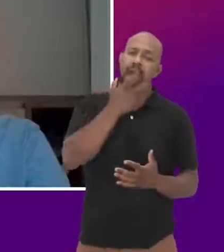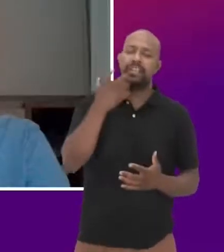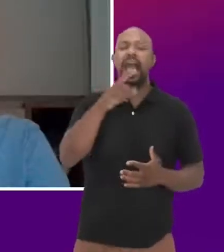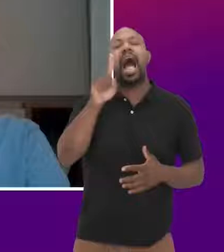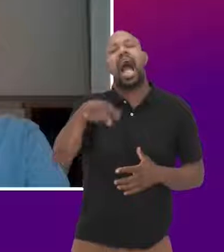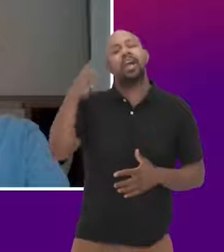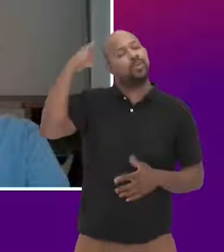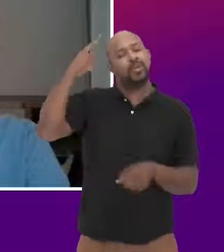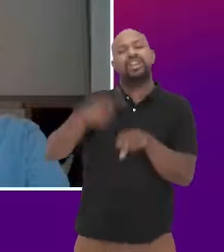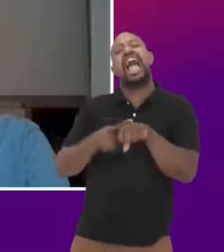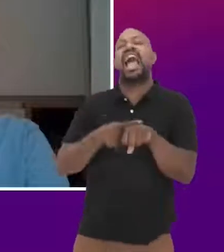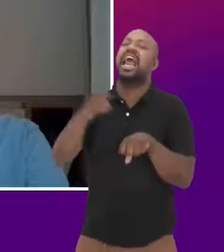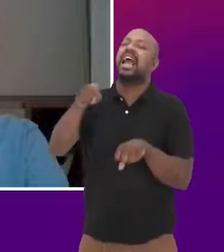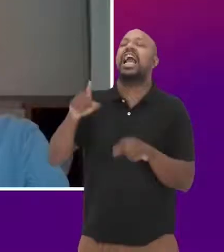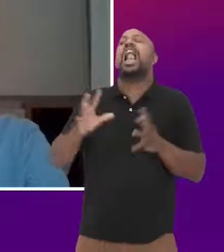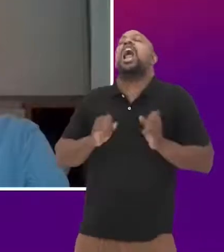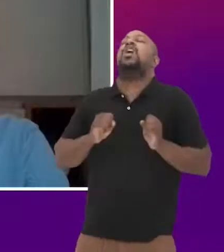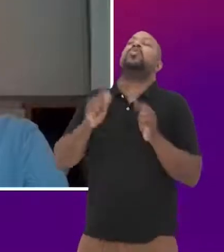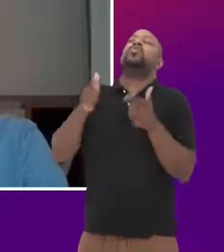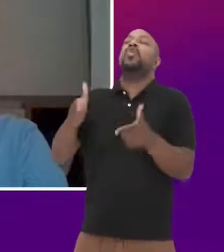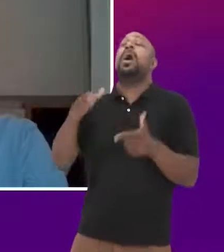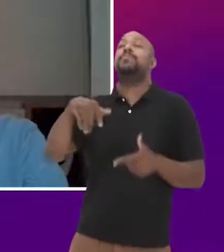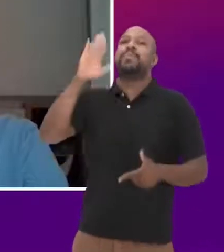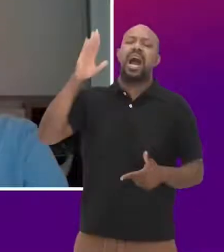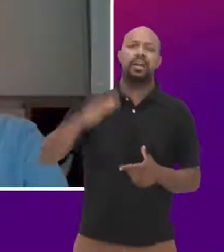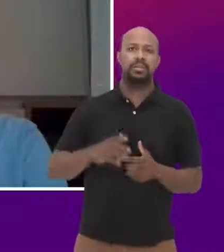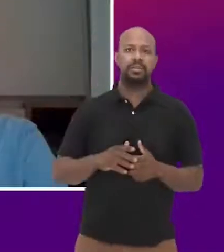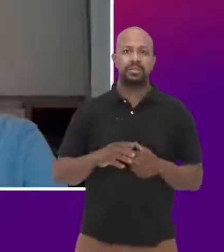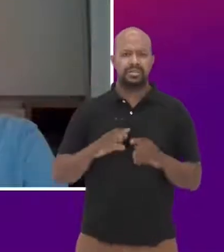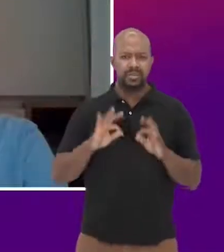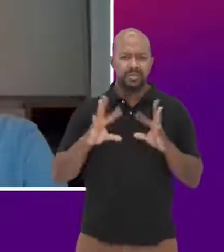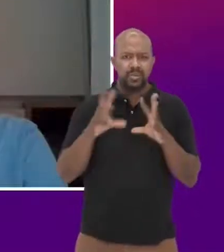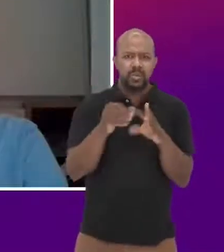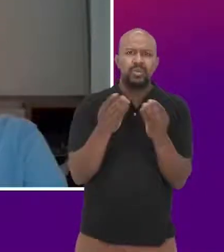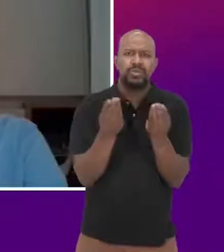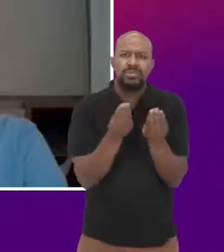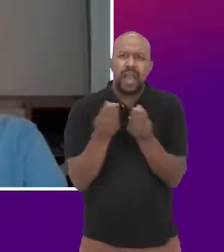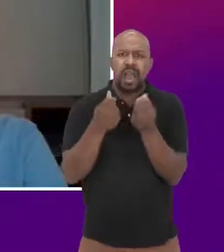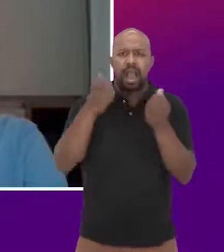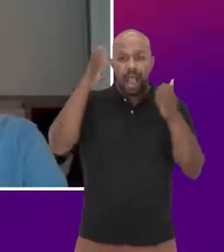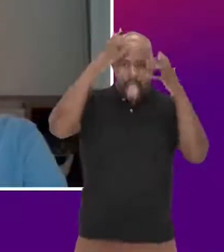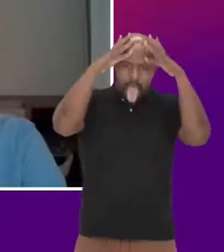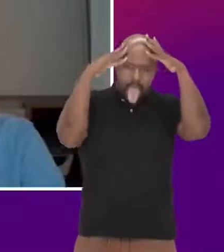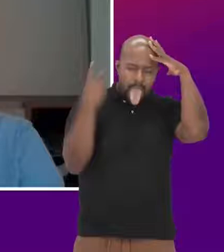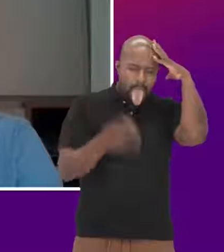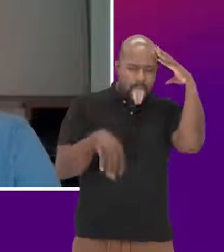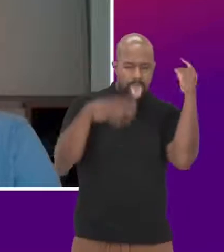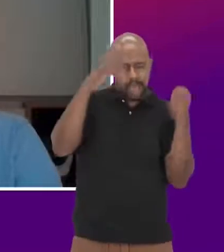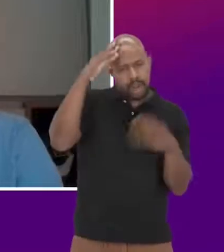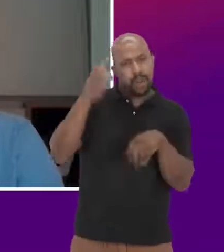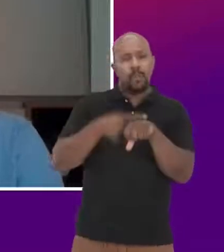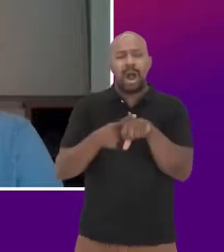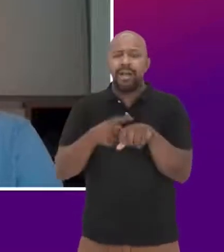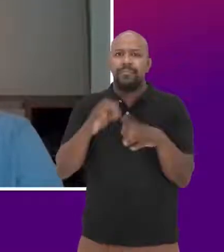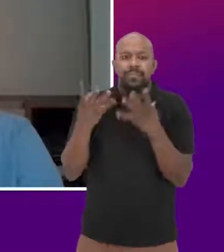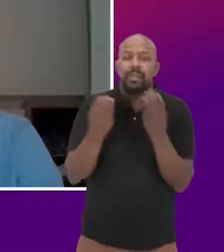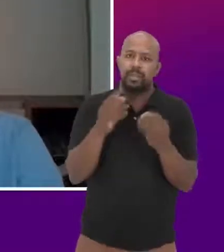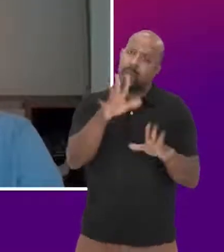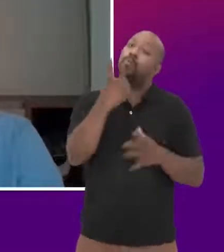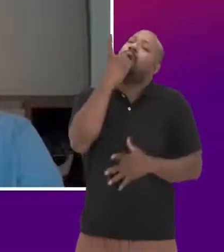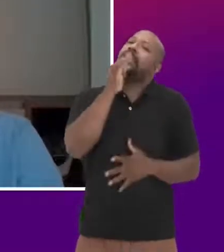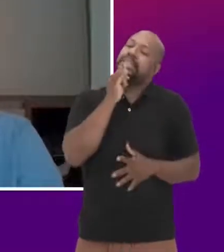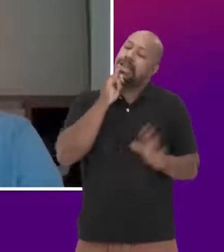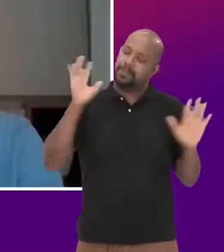ela gostam mais, e todo o mercado relacionado a quedas de cabelo. Então, estou pegando aqui um